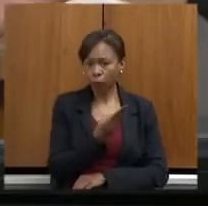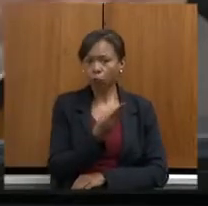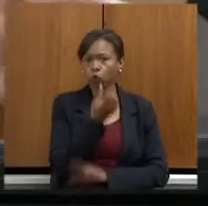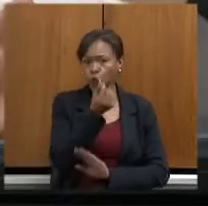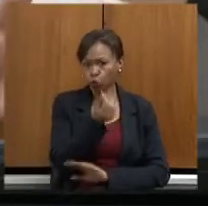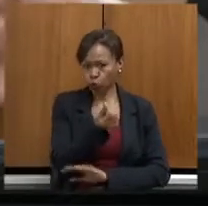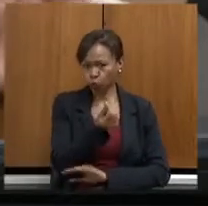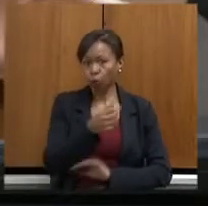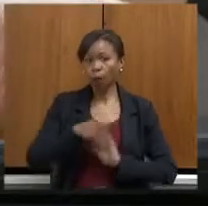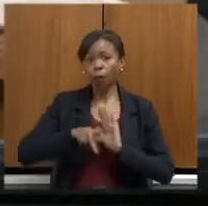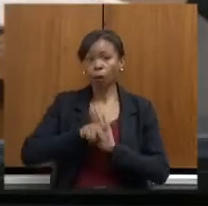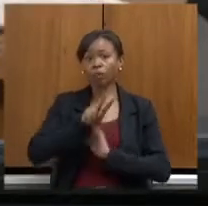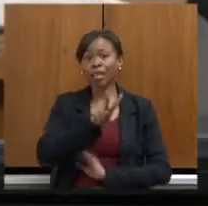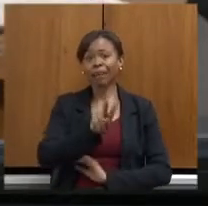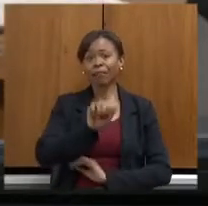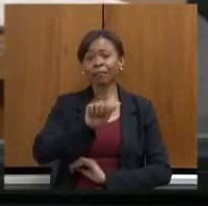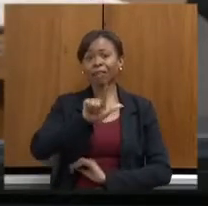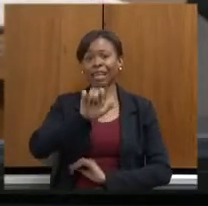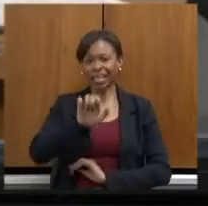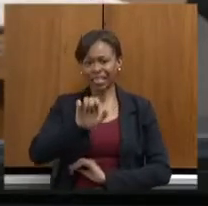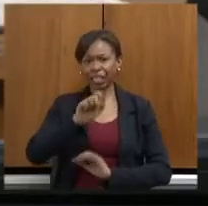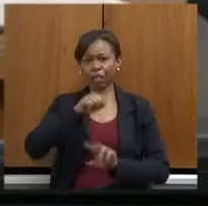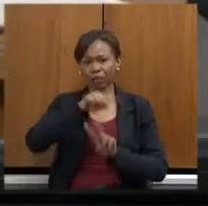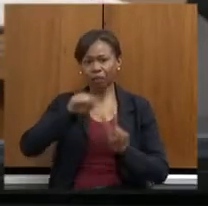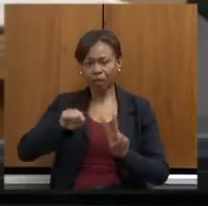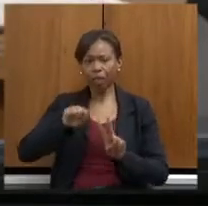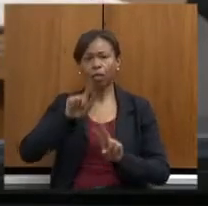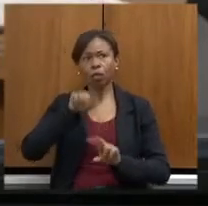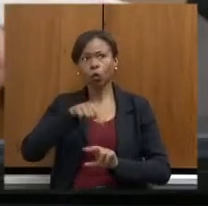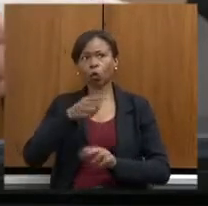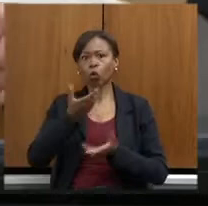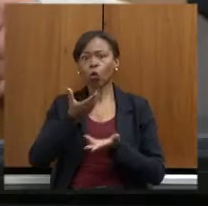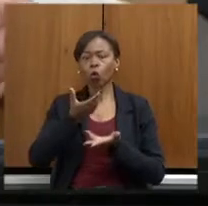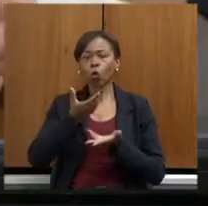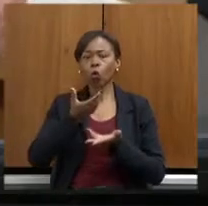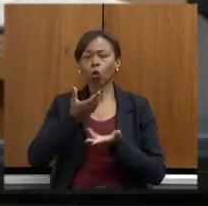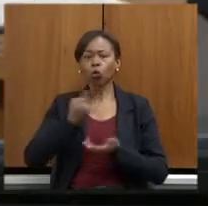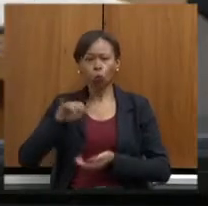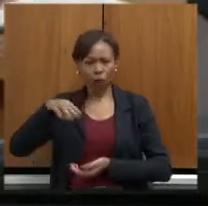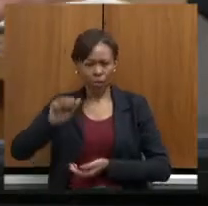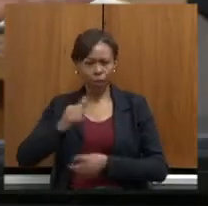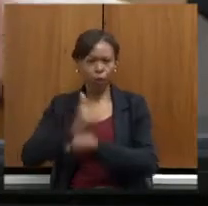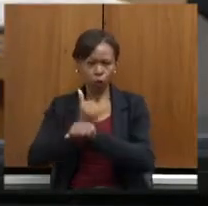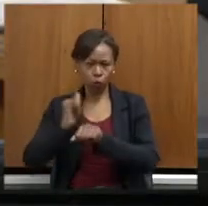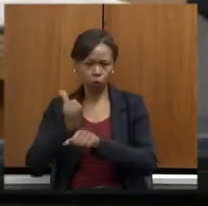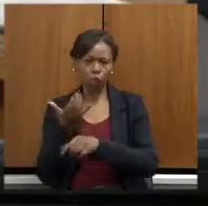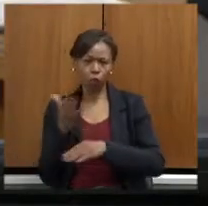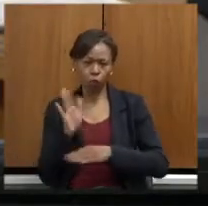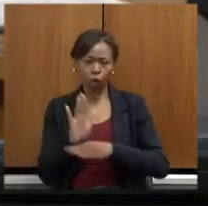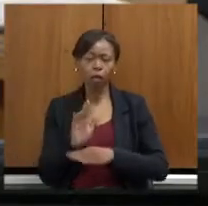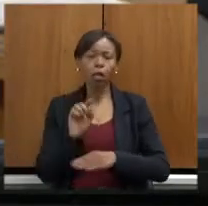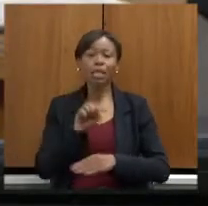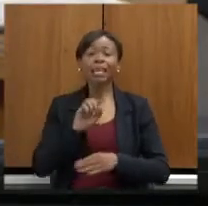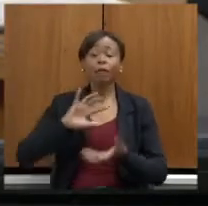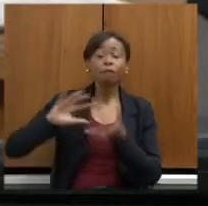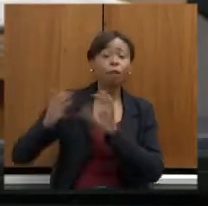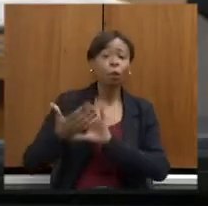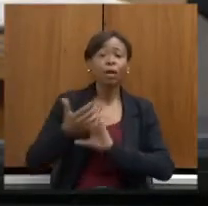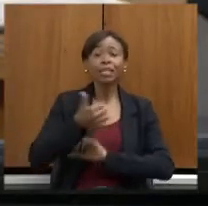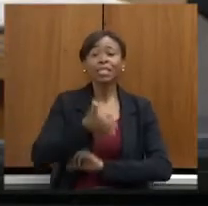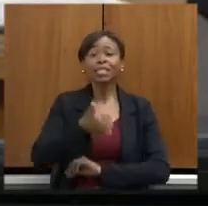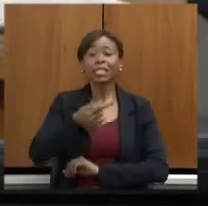veio da Vale que entrou no projeto estratégico para o imã Nós estamos reformando também 182 o